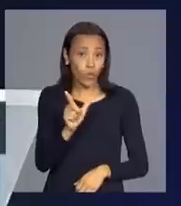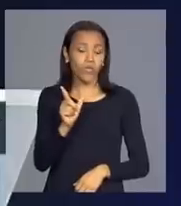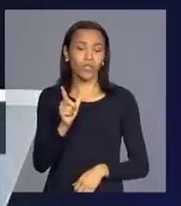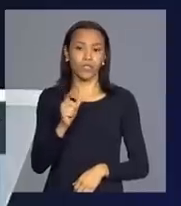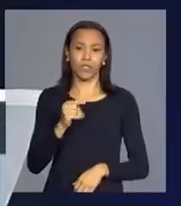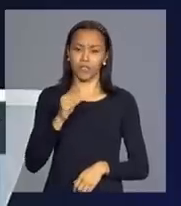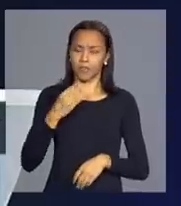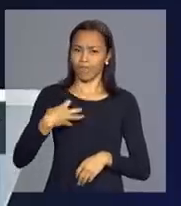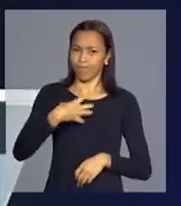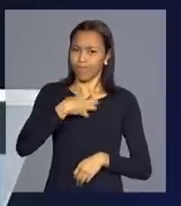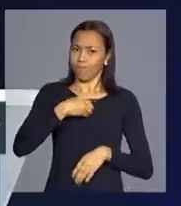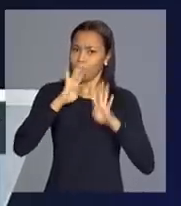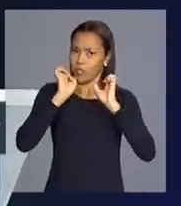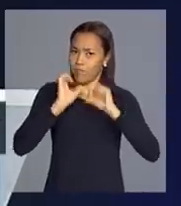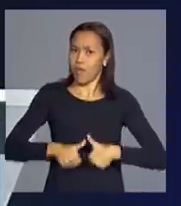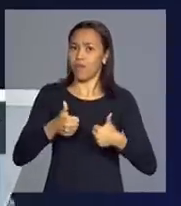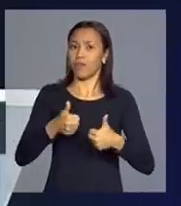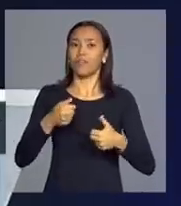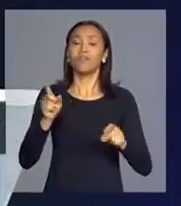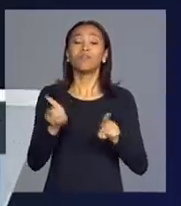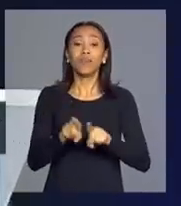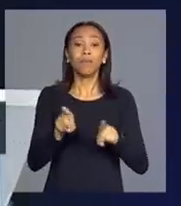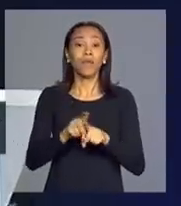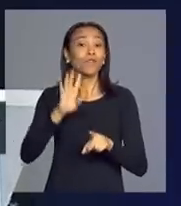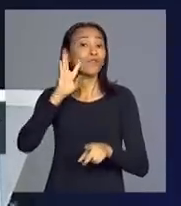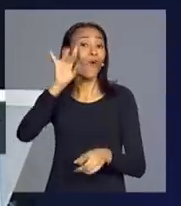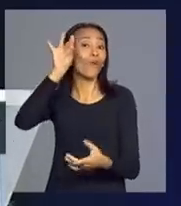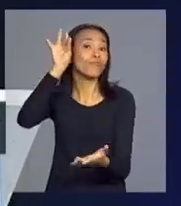autoestima e realiza também seus sonhos.